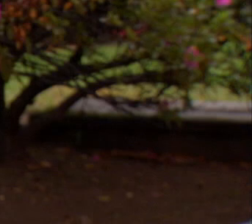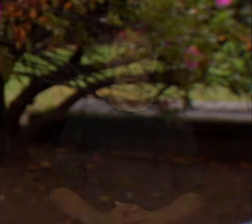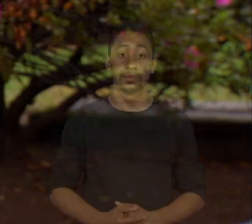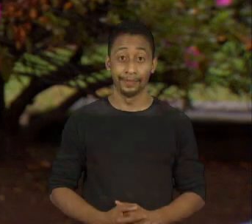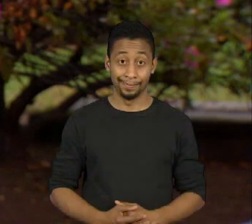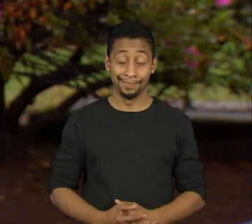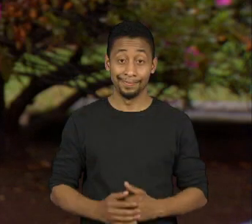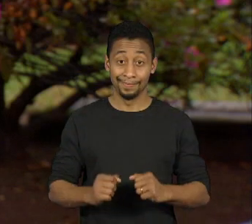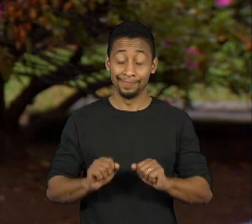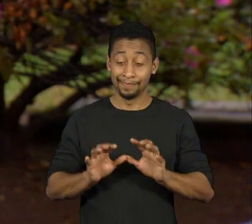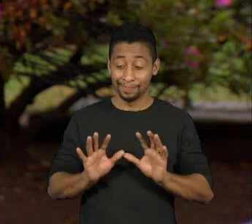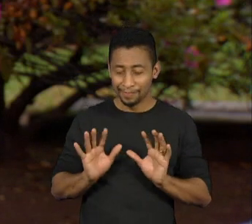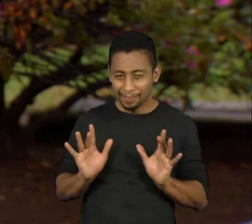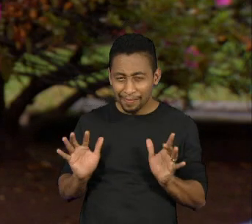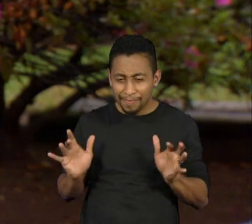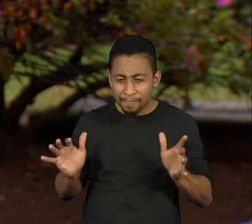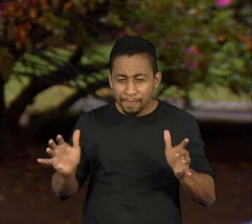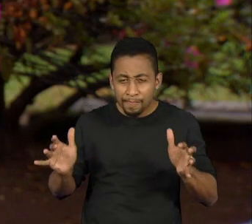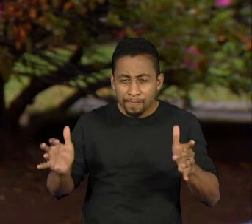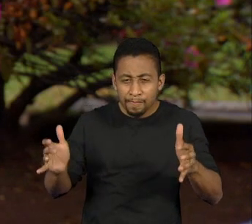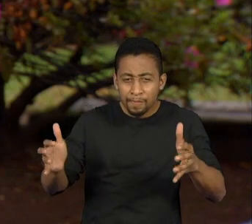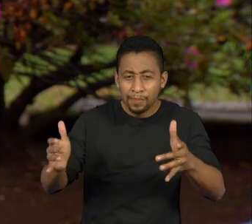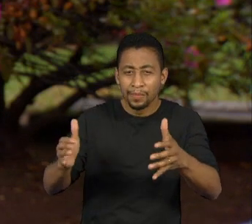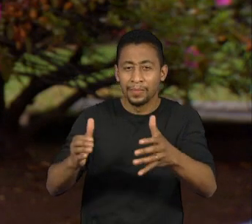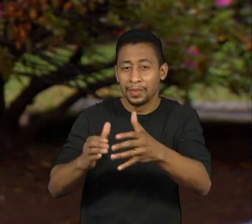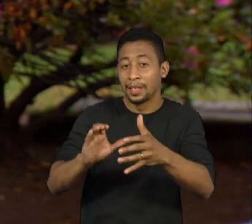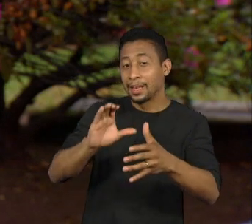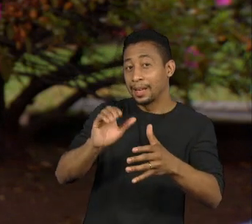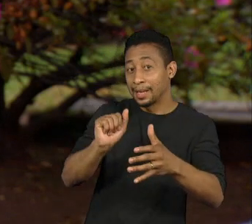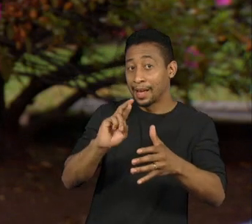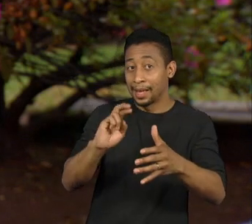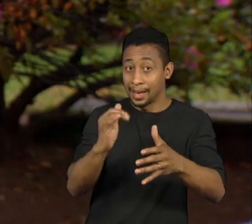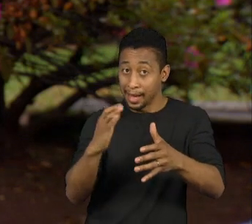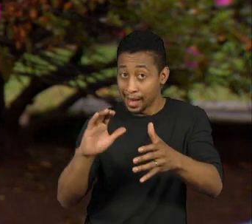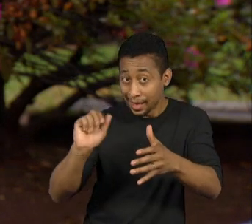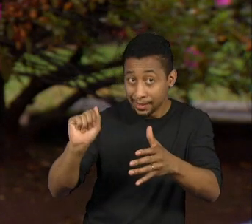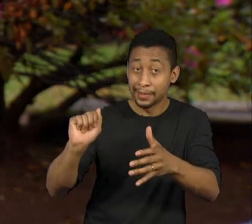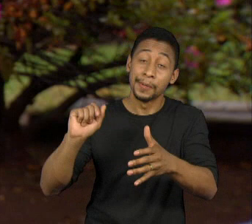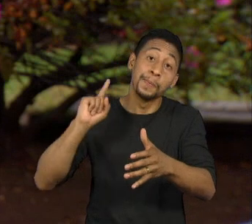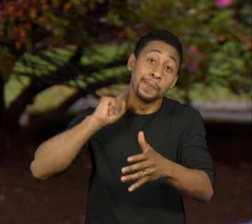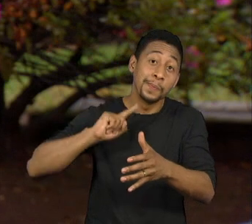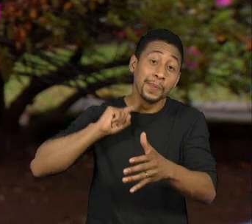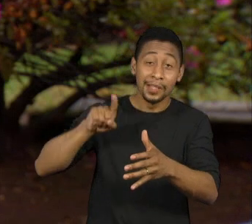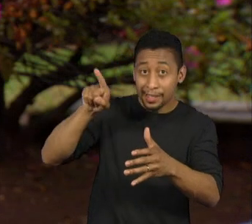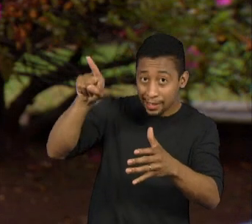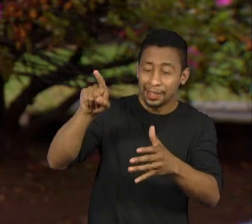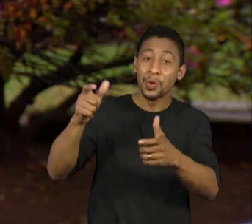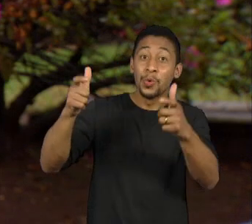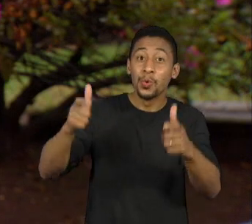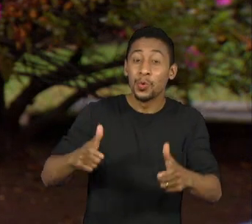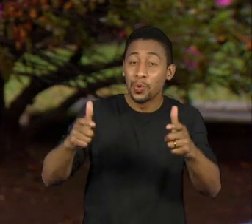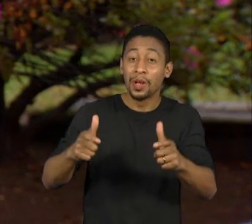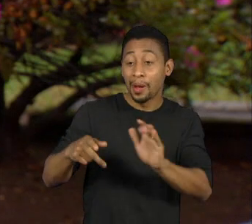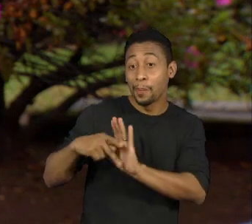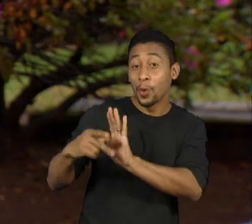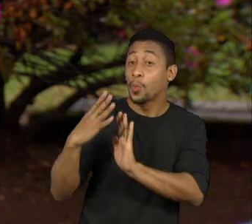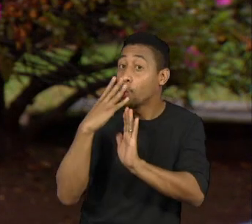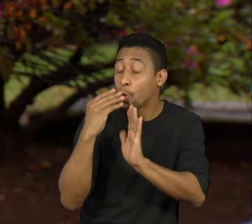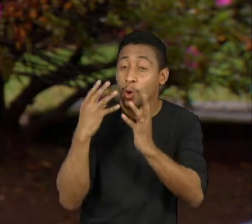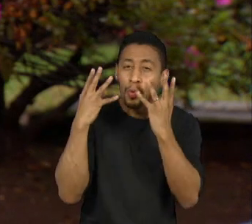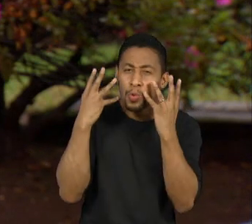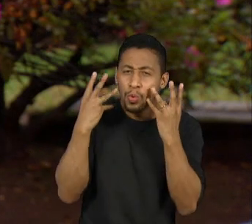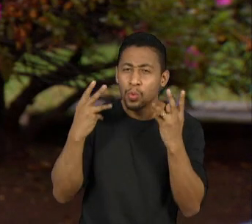O Santuário do Caraça, em Catas Altas, Minas Gerais, é conhecido como a terra do lobo-guará. Mas a